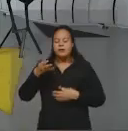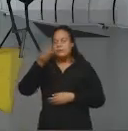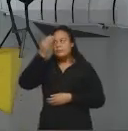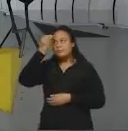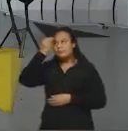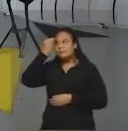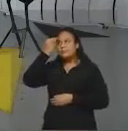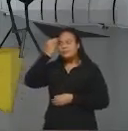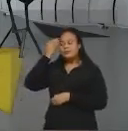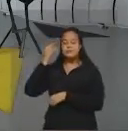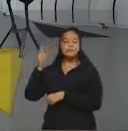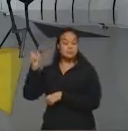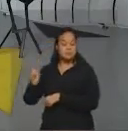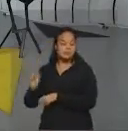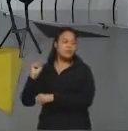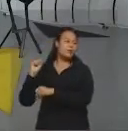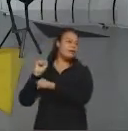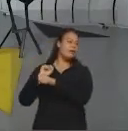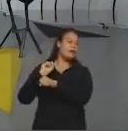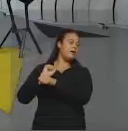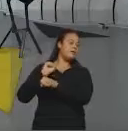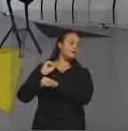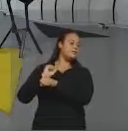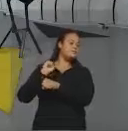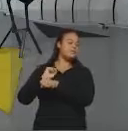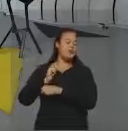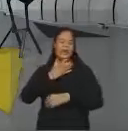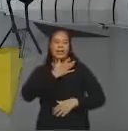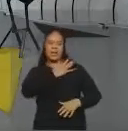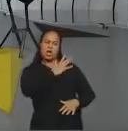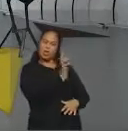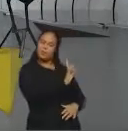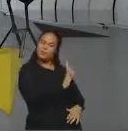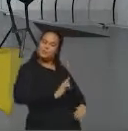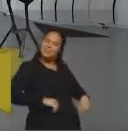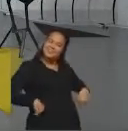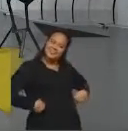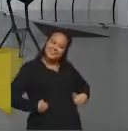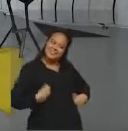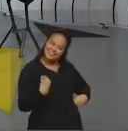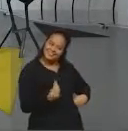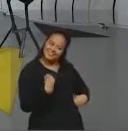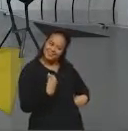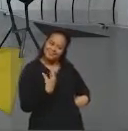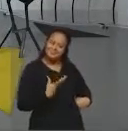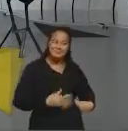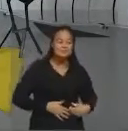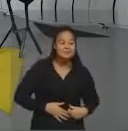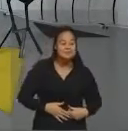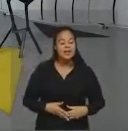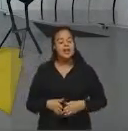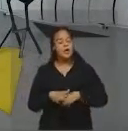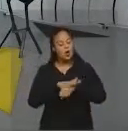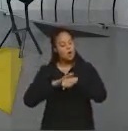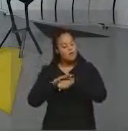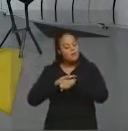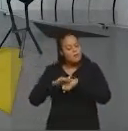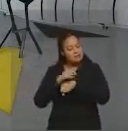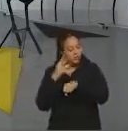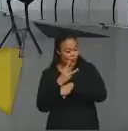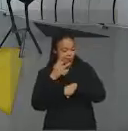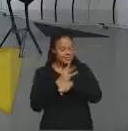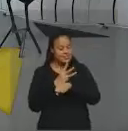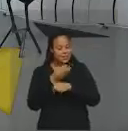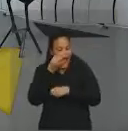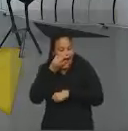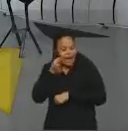tá lá esperando a minha resposta. Ai, não gosto de gente assim. Pois é, então quando a gente conversar no WhatsApp, eu sei. já vou ficar atento, tá? Vou